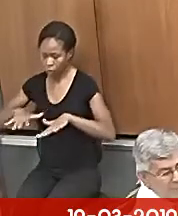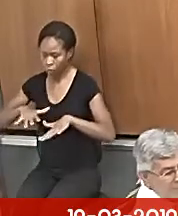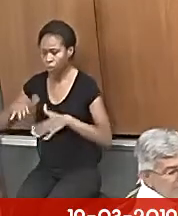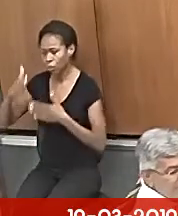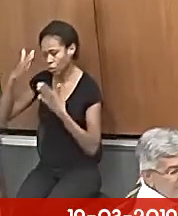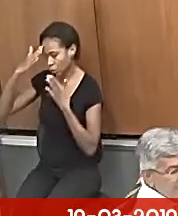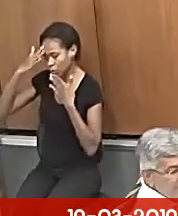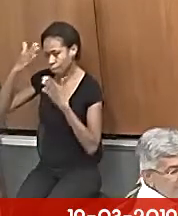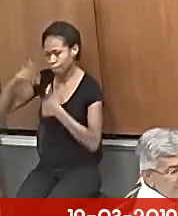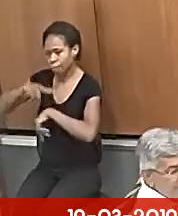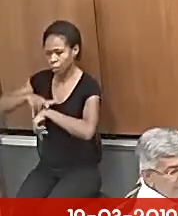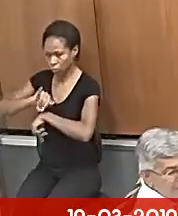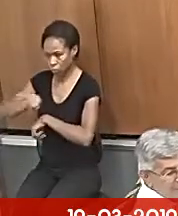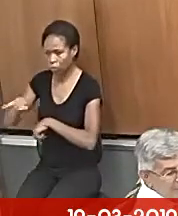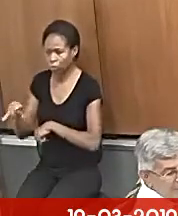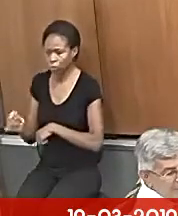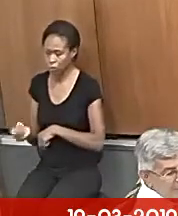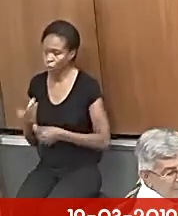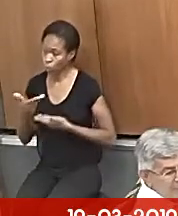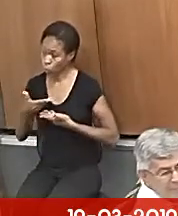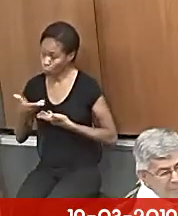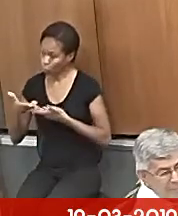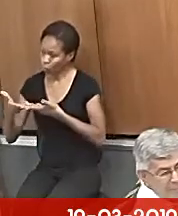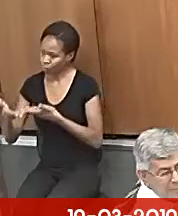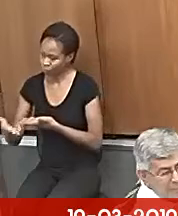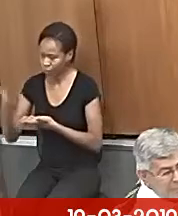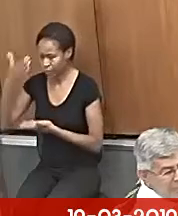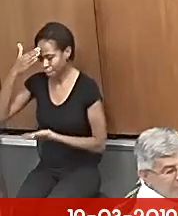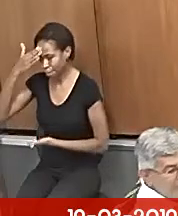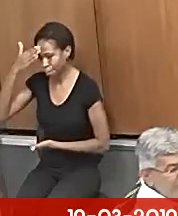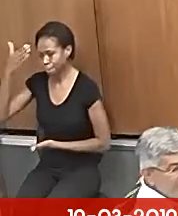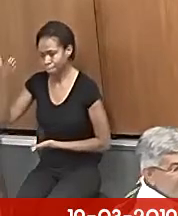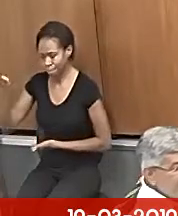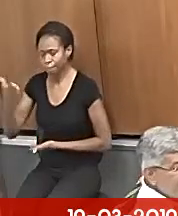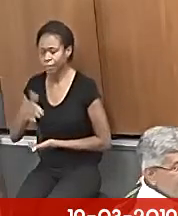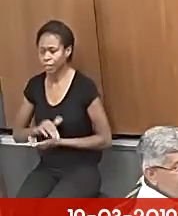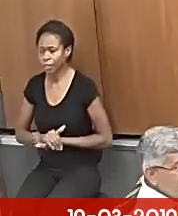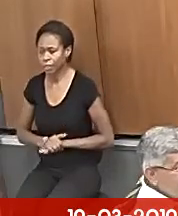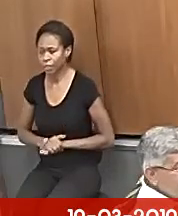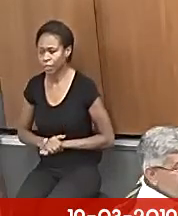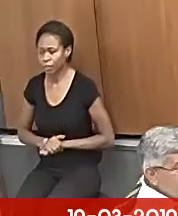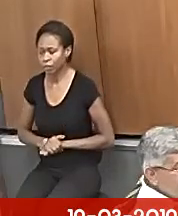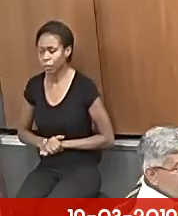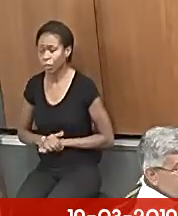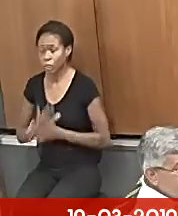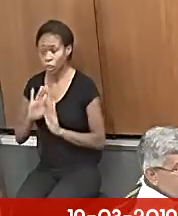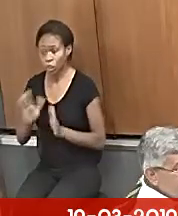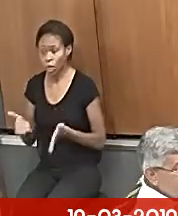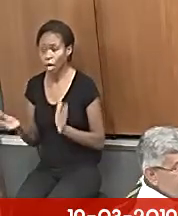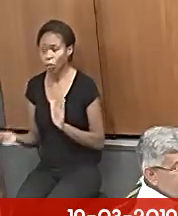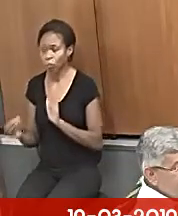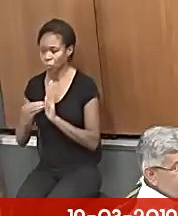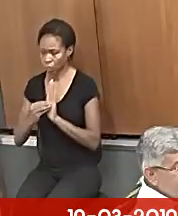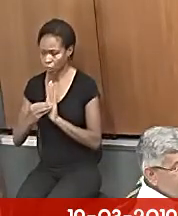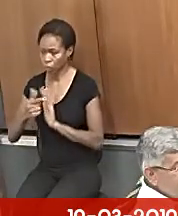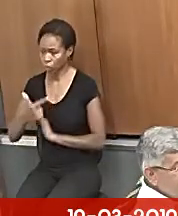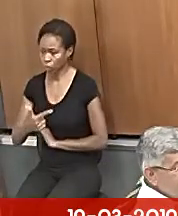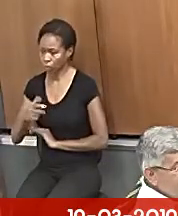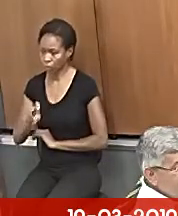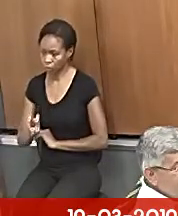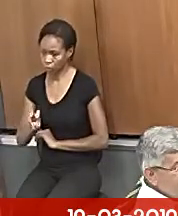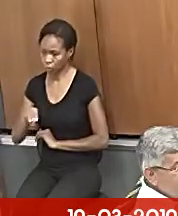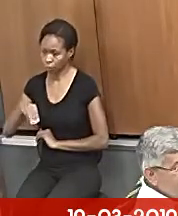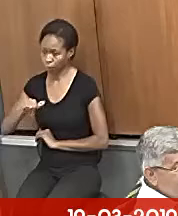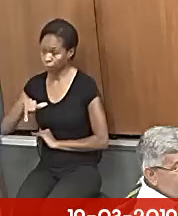agradeço a oportunidade e vanessa o convite né porque assim já fica é pré agendados realmente estão em quarto